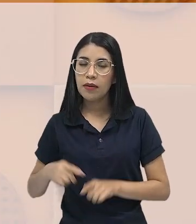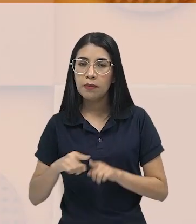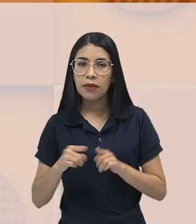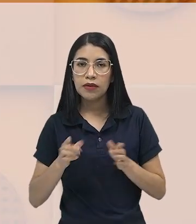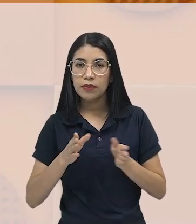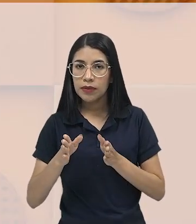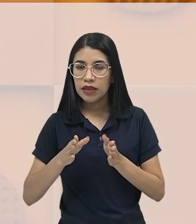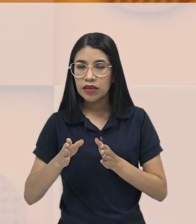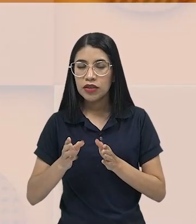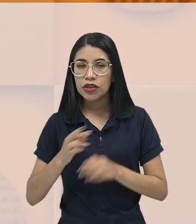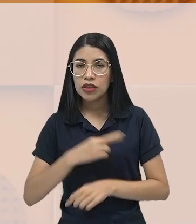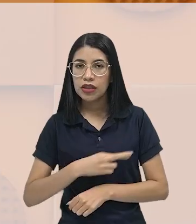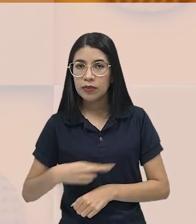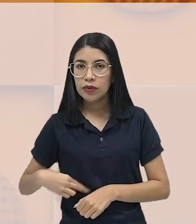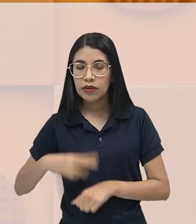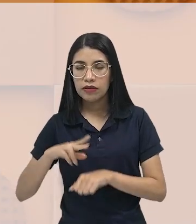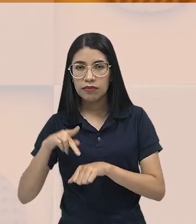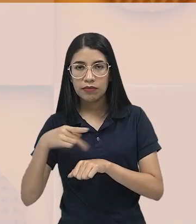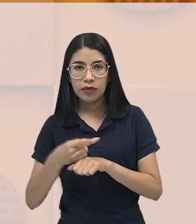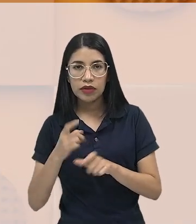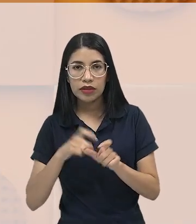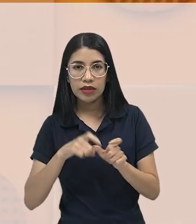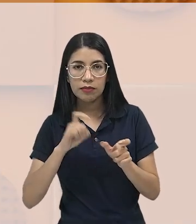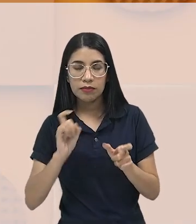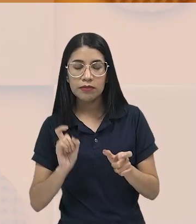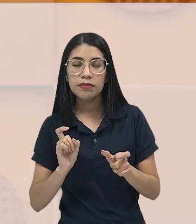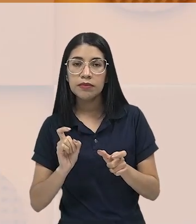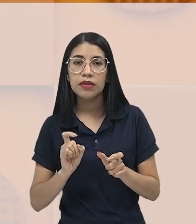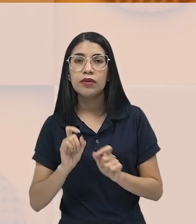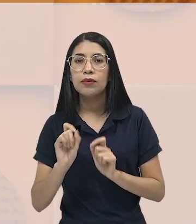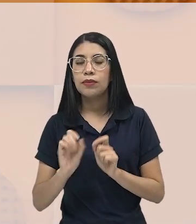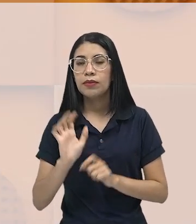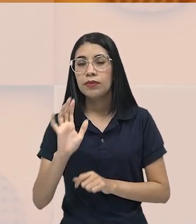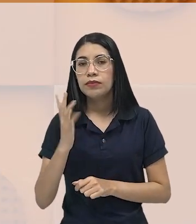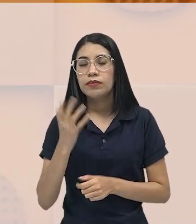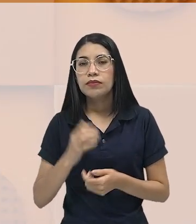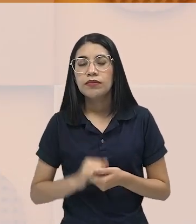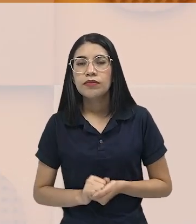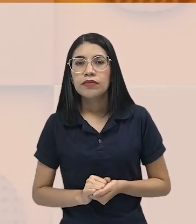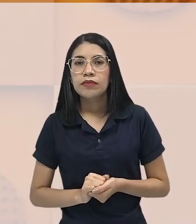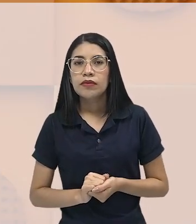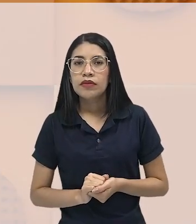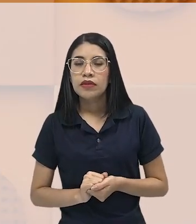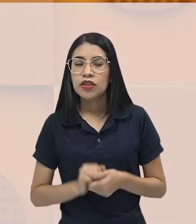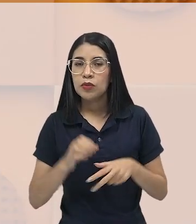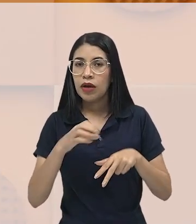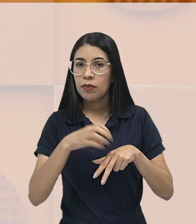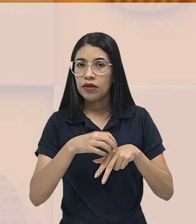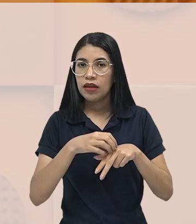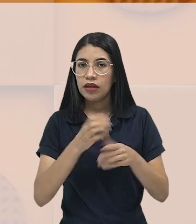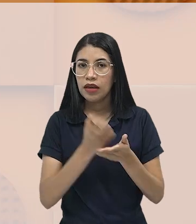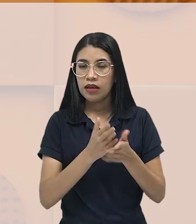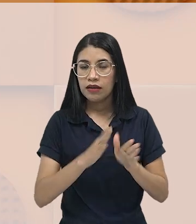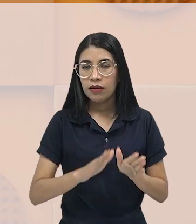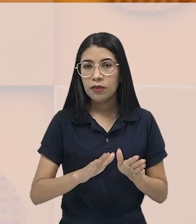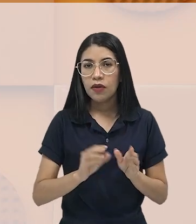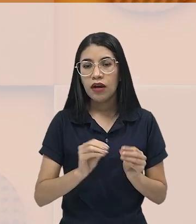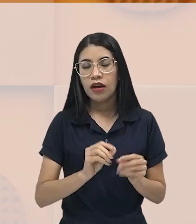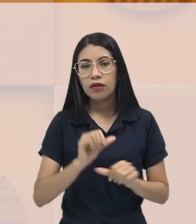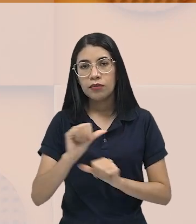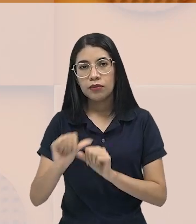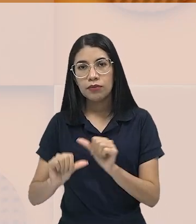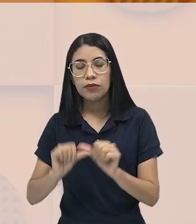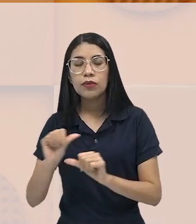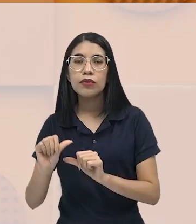no processo de República, né, pós-independência, quando a gente se torna República, contra uma monarquia, né, quando acaba a monarquia ali na figura de Dom